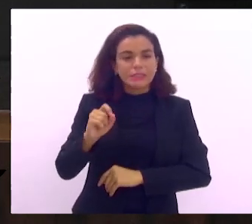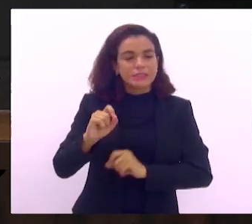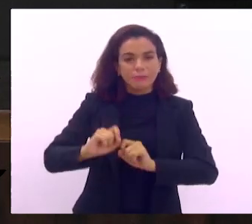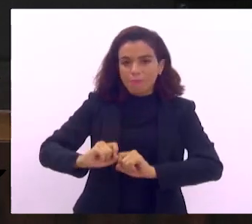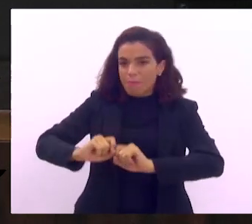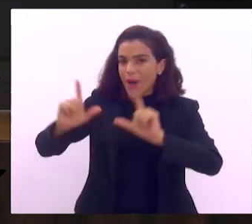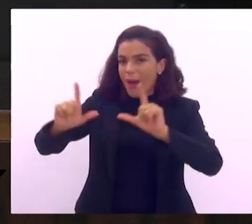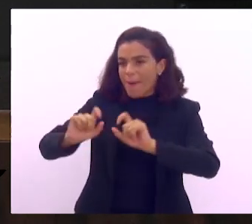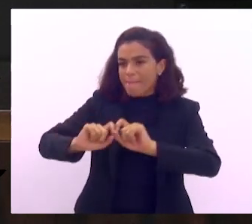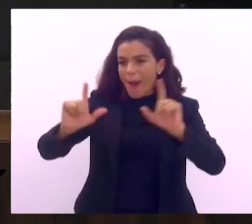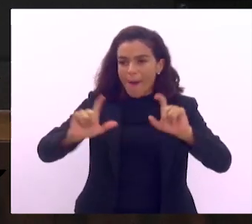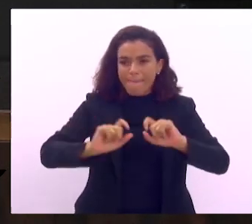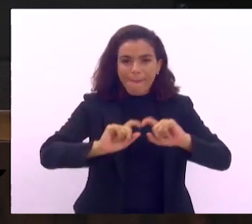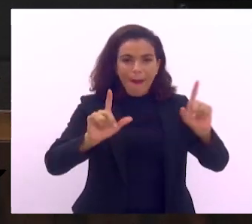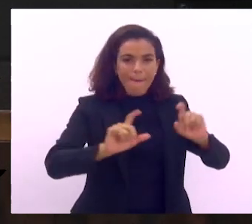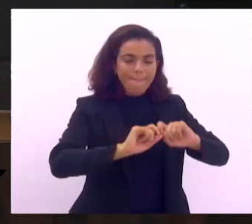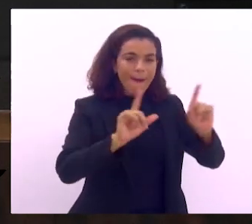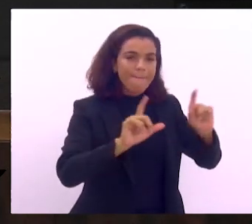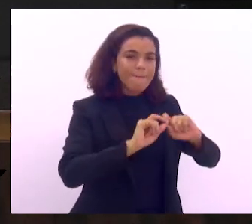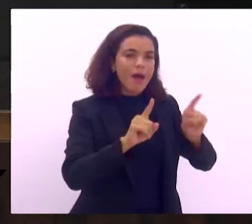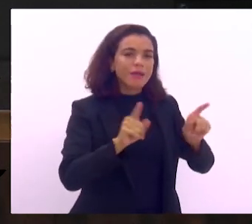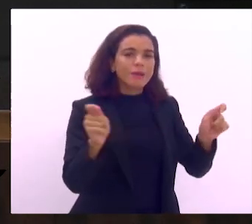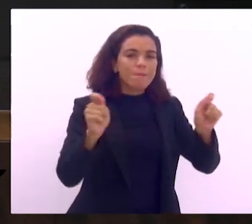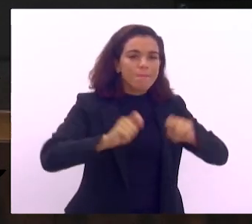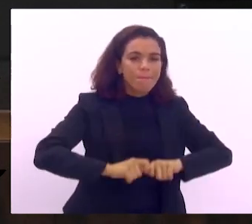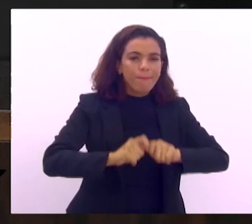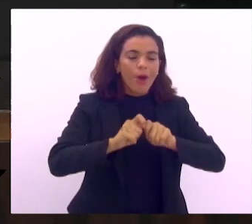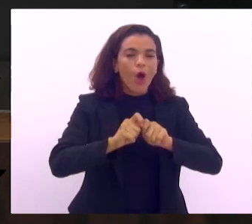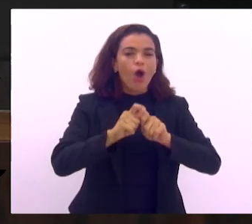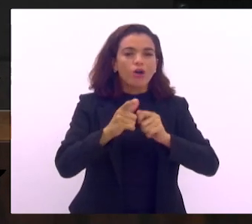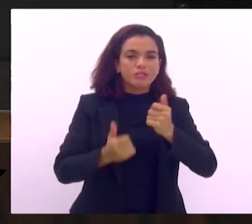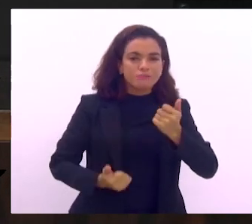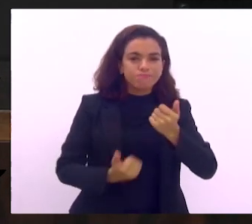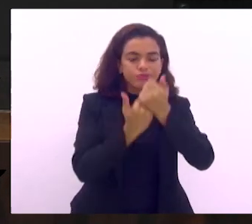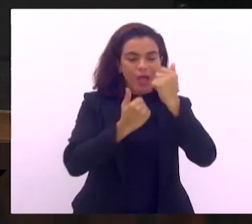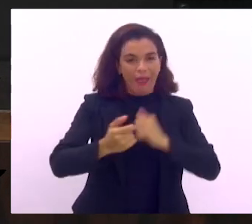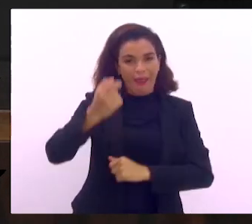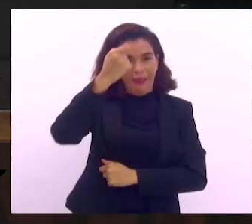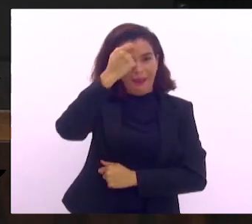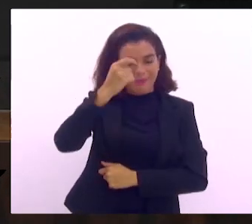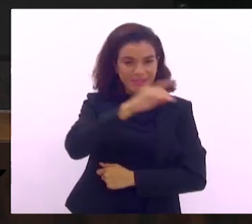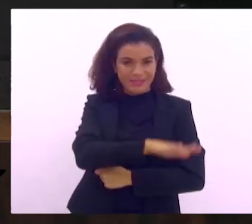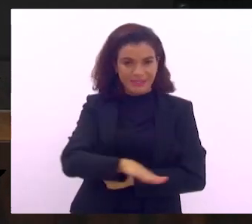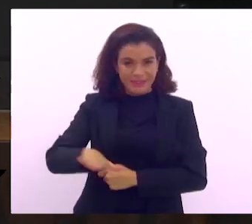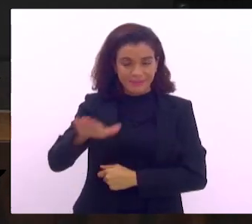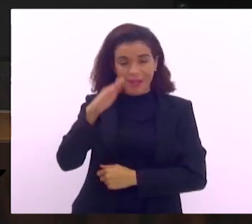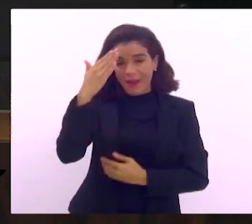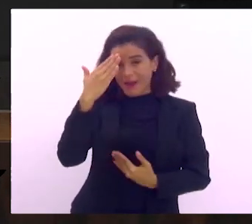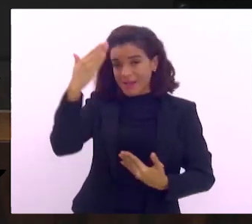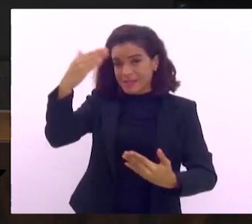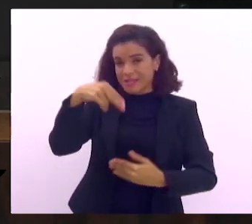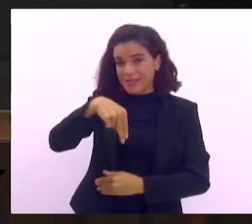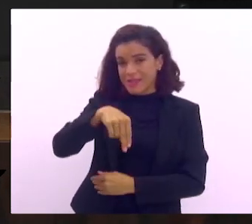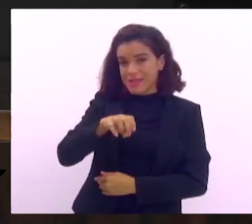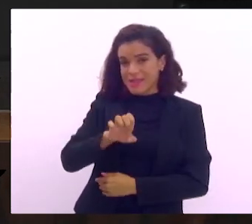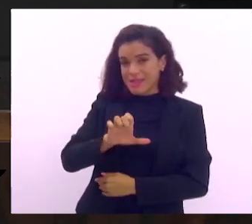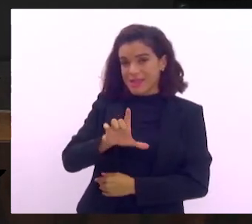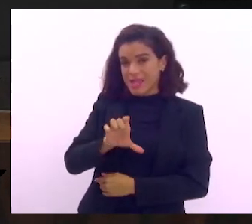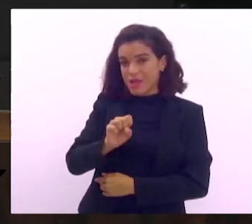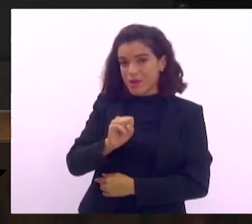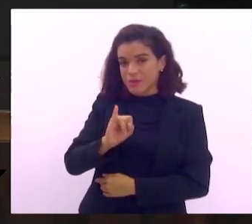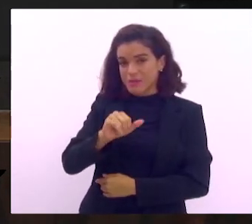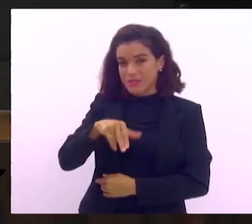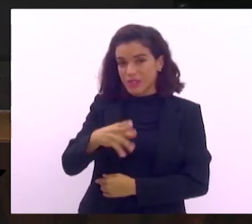equipamentos que possam ocupar a cabeça da nossa juventude. Agradecer aqui o Nelsinho e toda